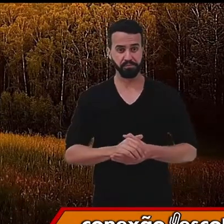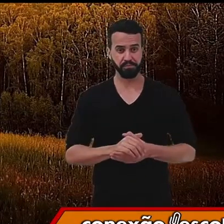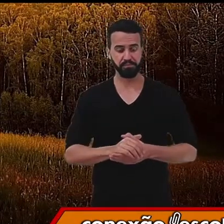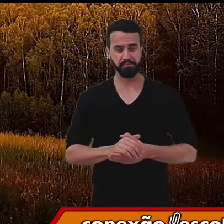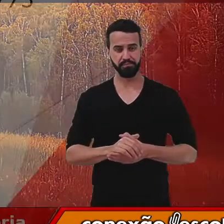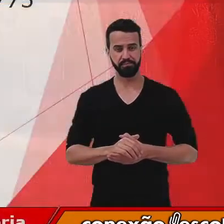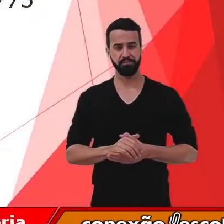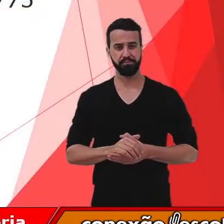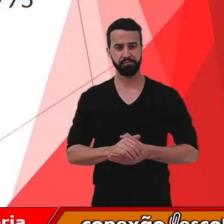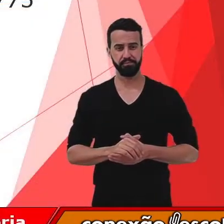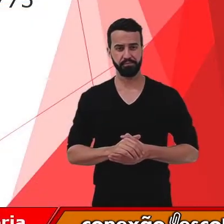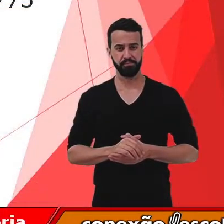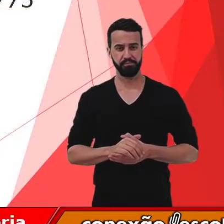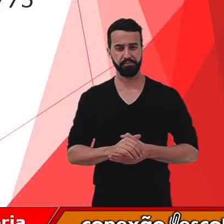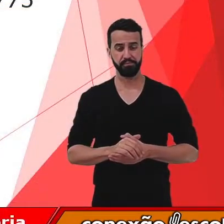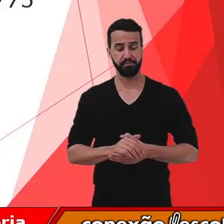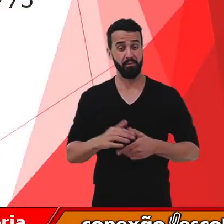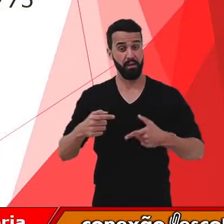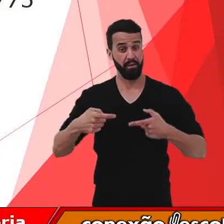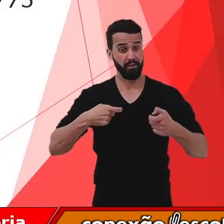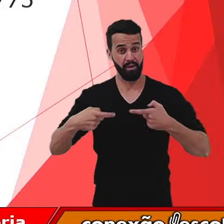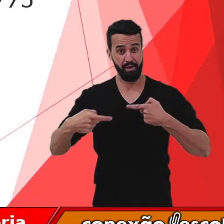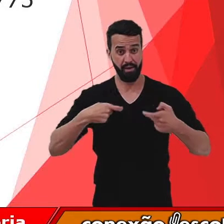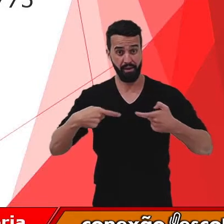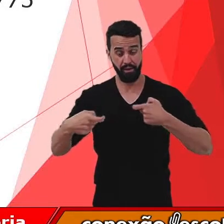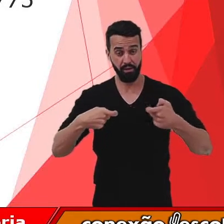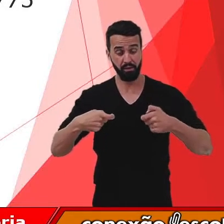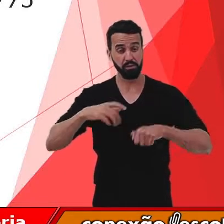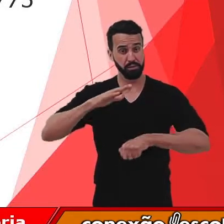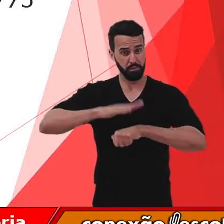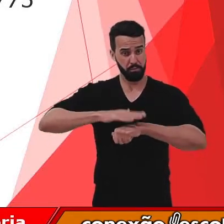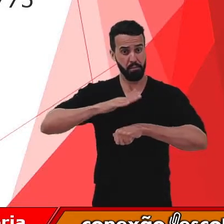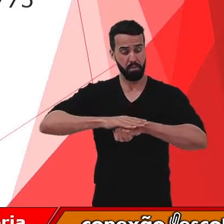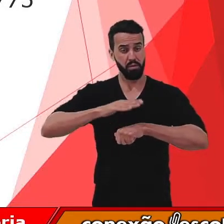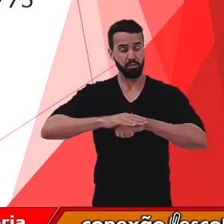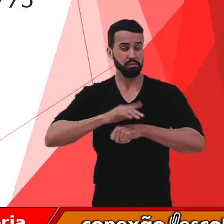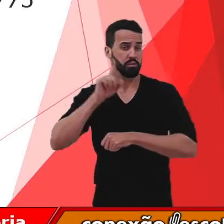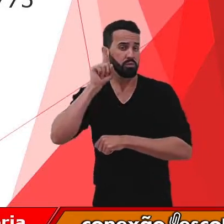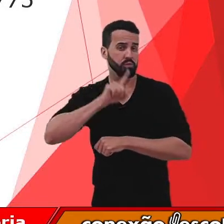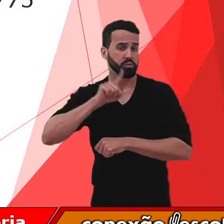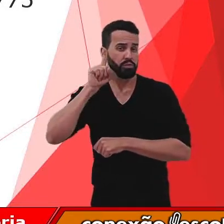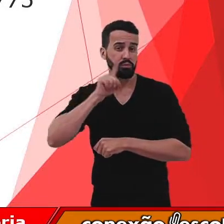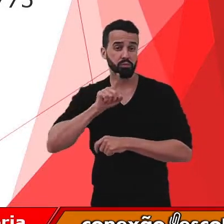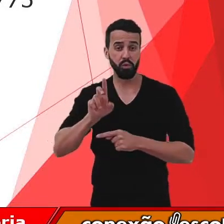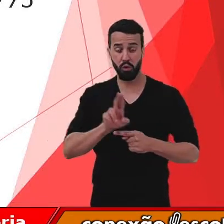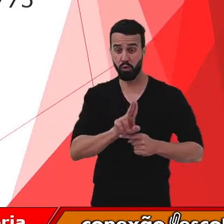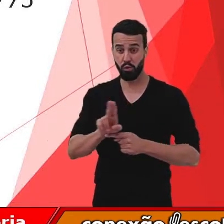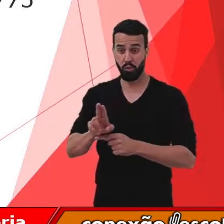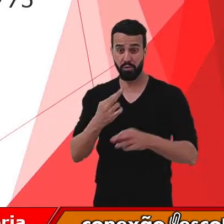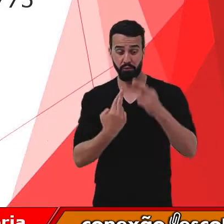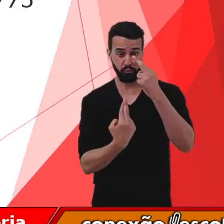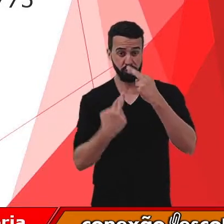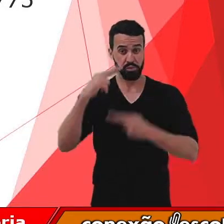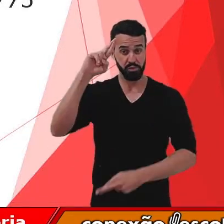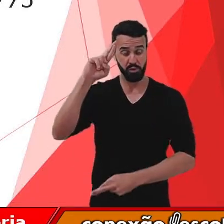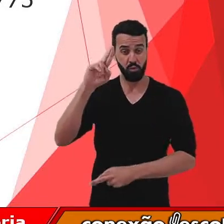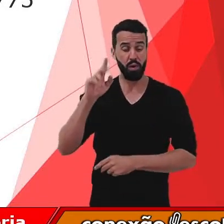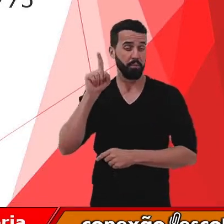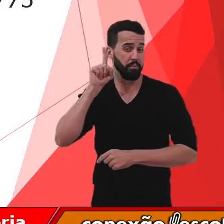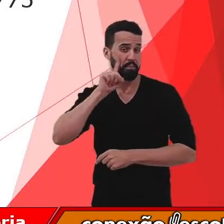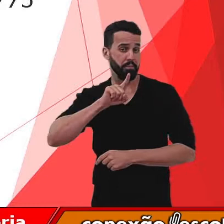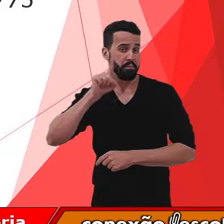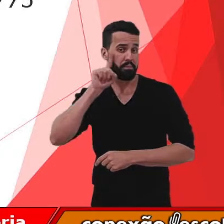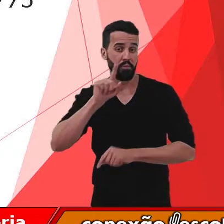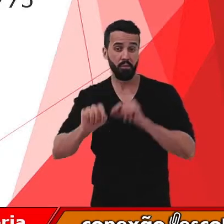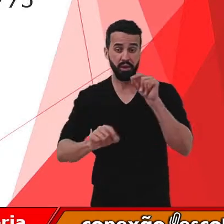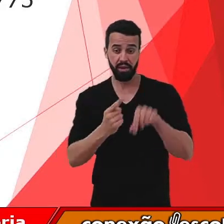Foi com a Guerra de Independência dos Estados Unidos, também chamada de Revolução Americana, que as